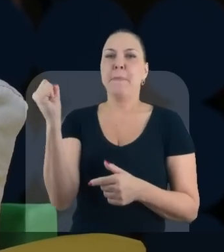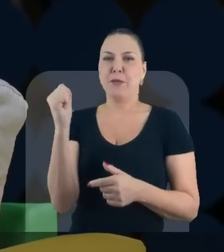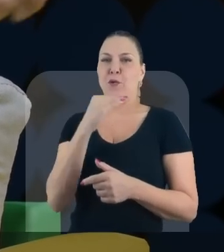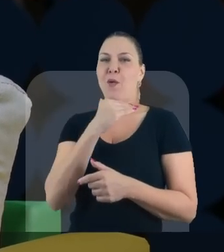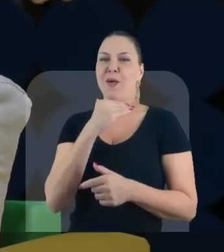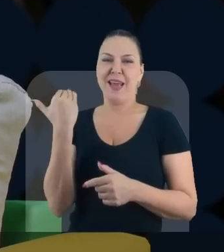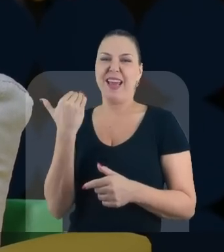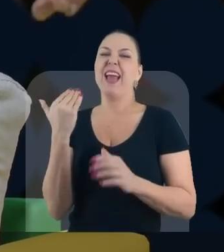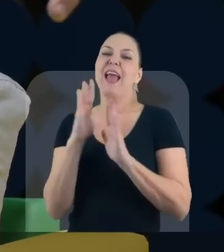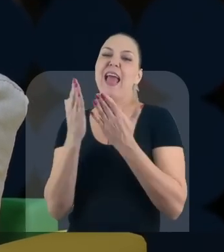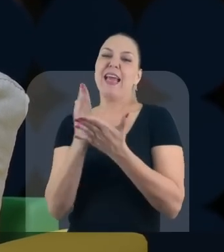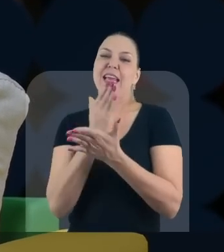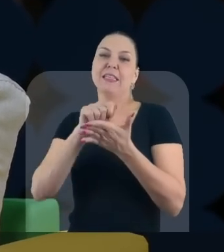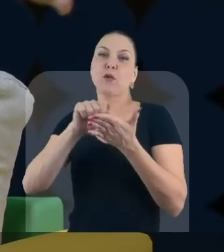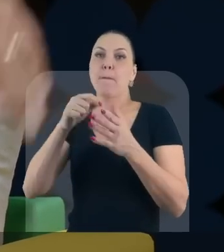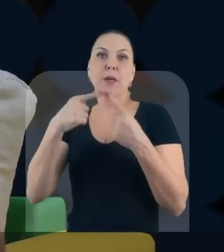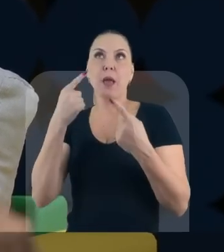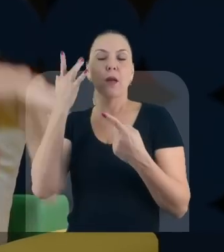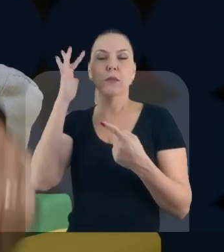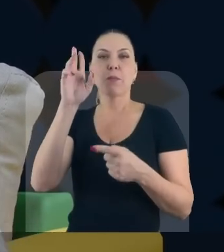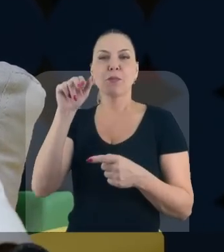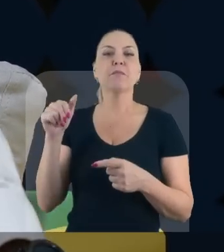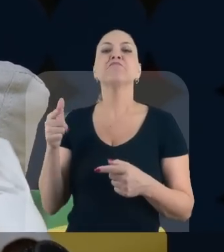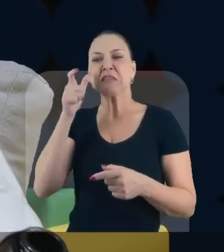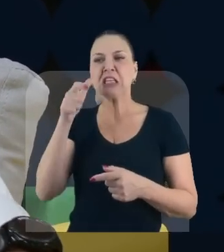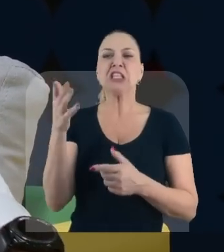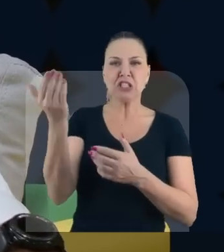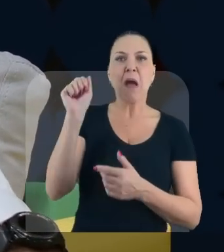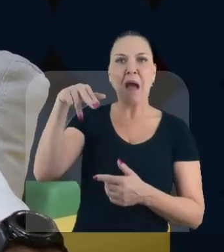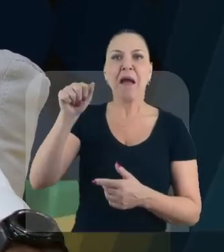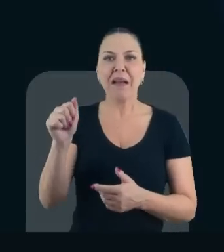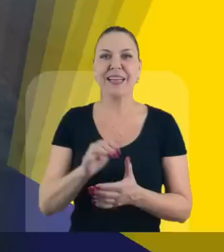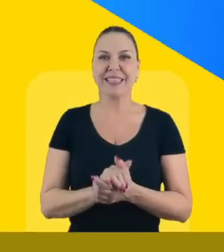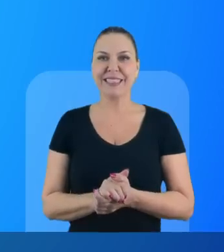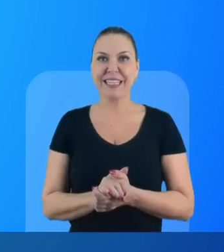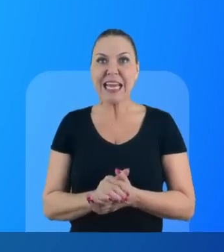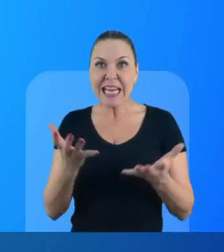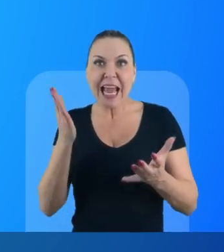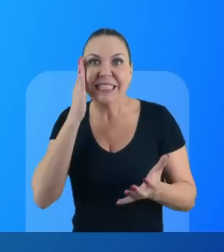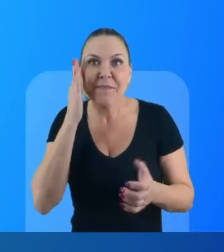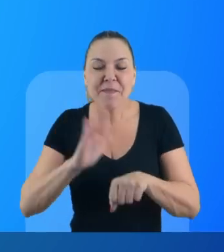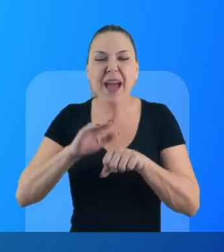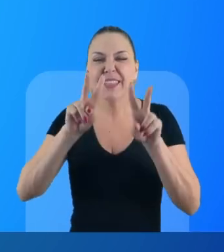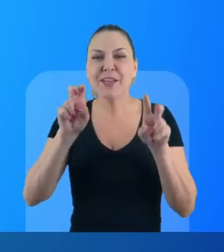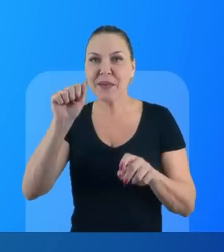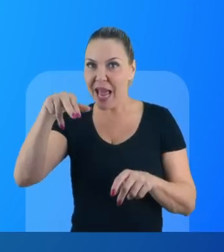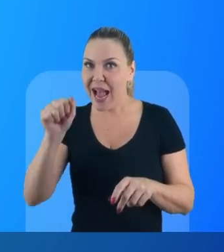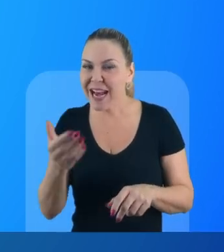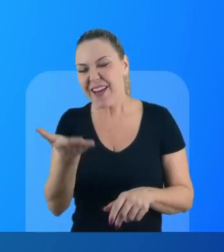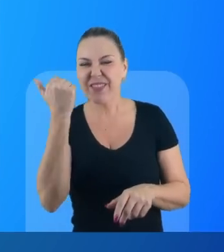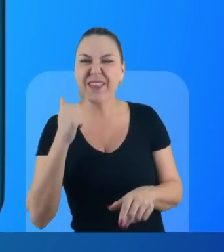viu? E exatamente a Ana para dar essa visão. Eu queria, muito interessante. Você quer saber mais da Ana